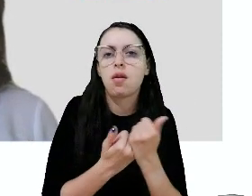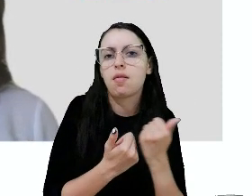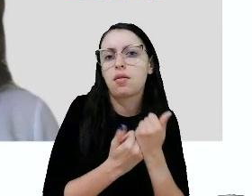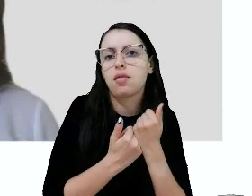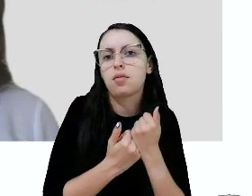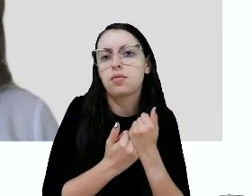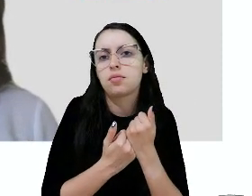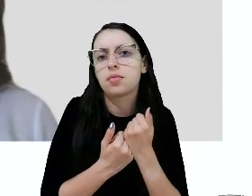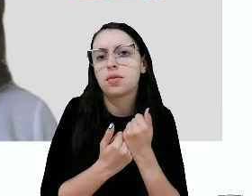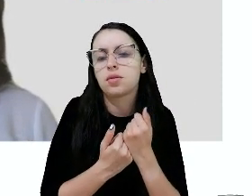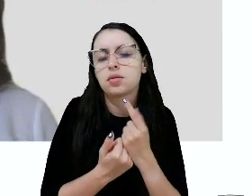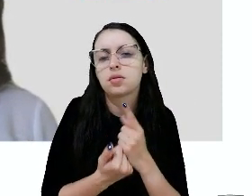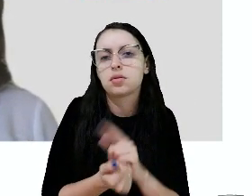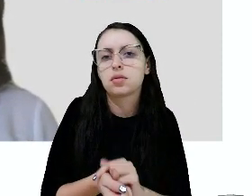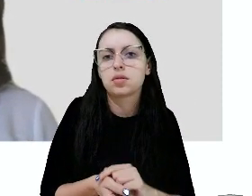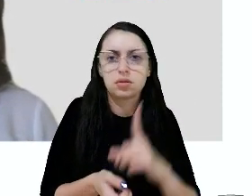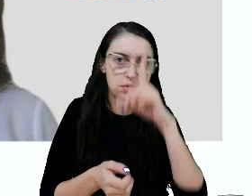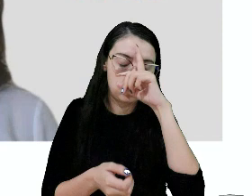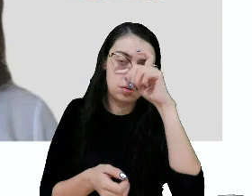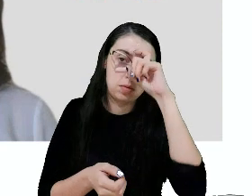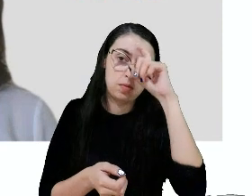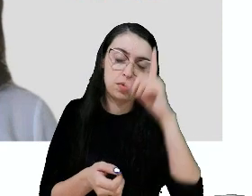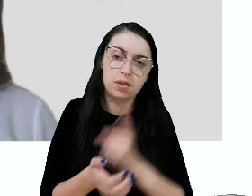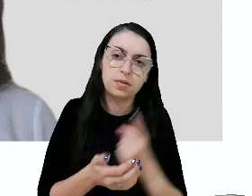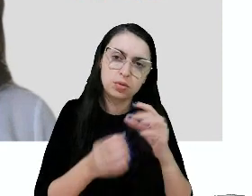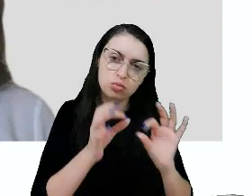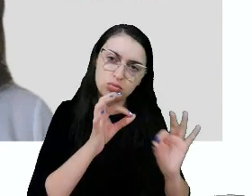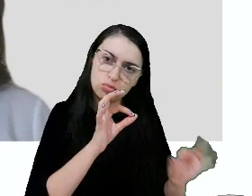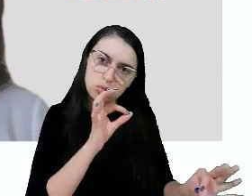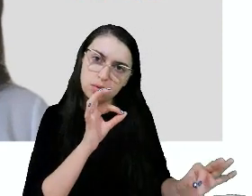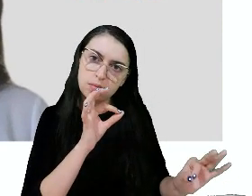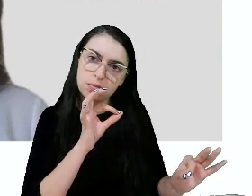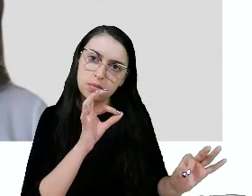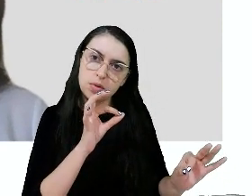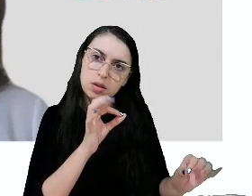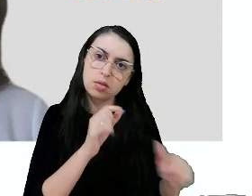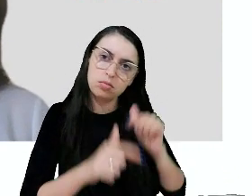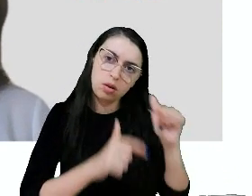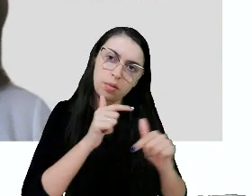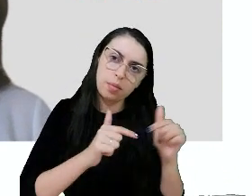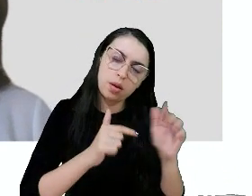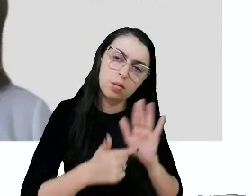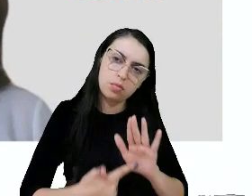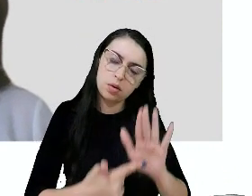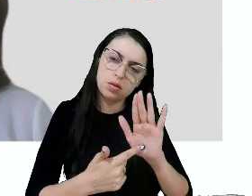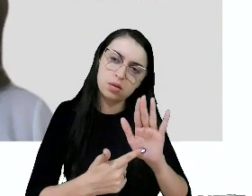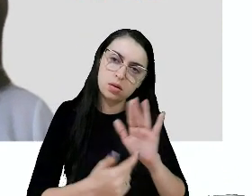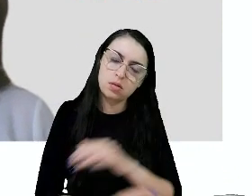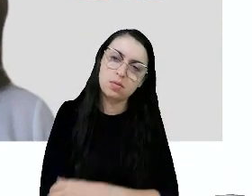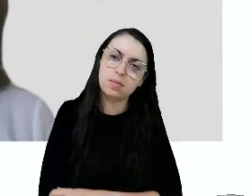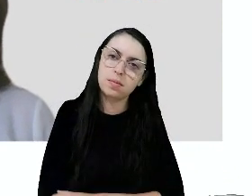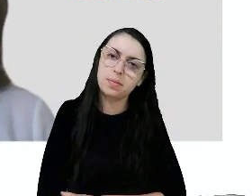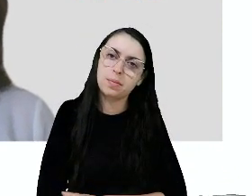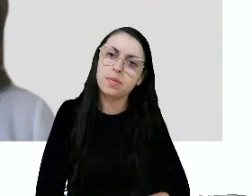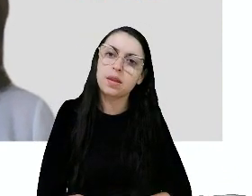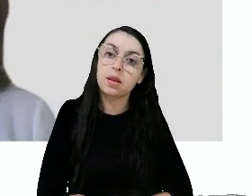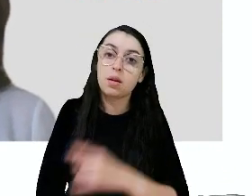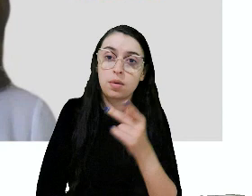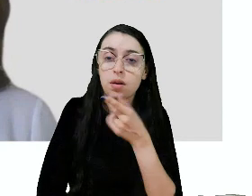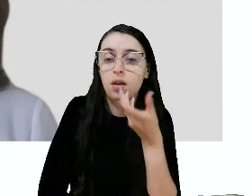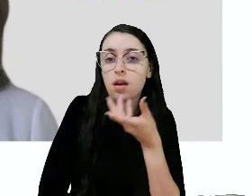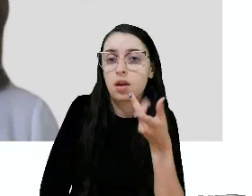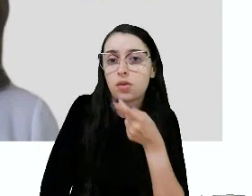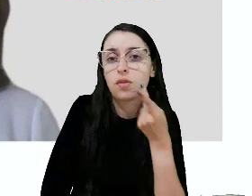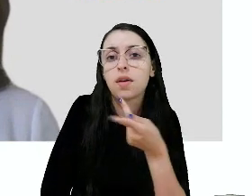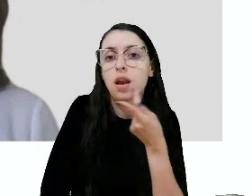assistentes, né, auxiliares de enfermagem, estão nessa ponta enquanto prestação de serviços, mas eu quero